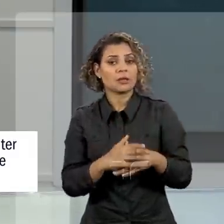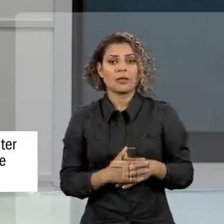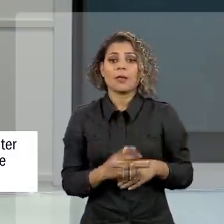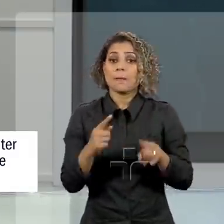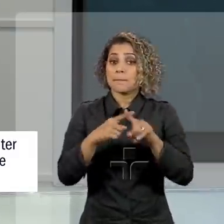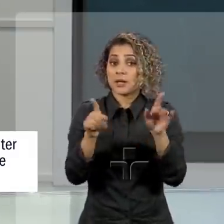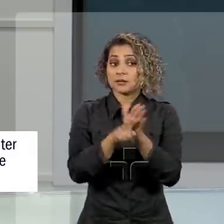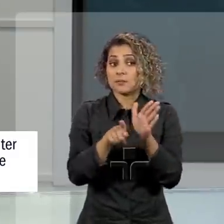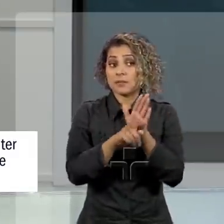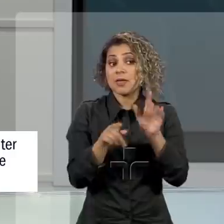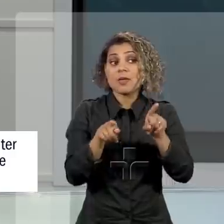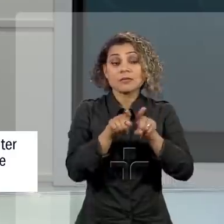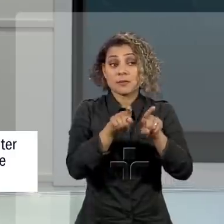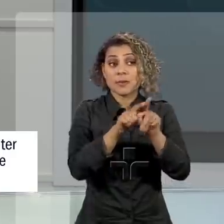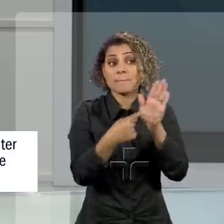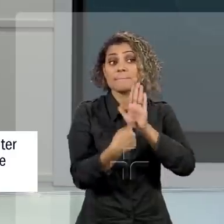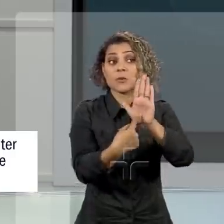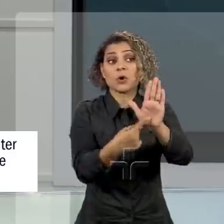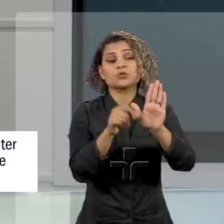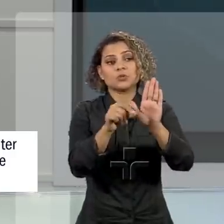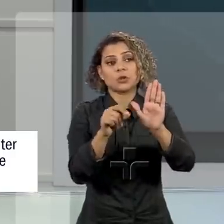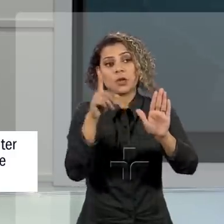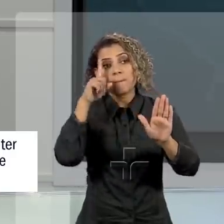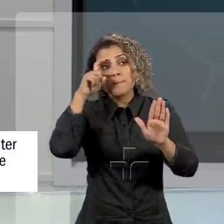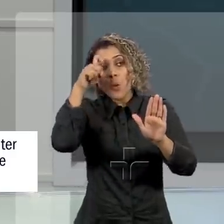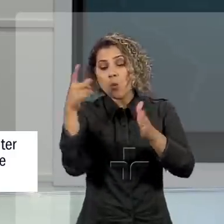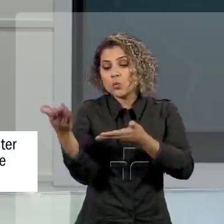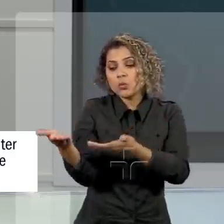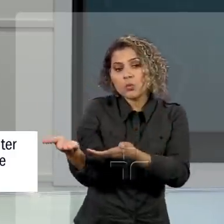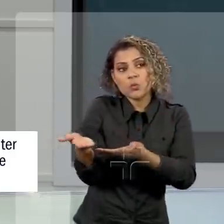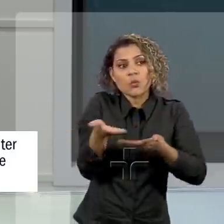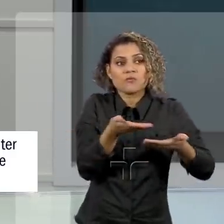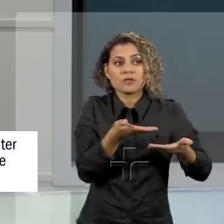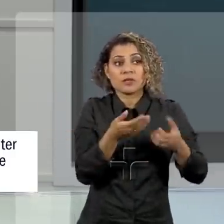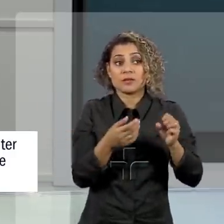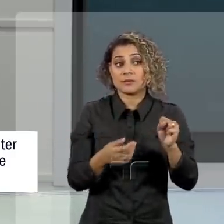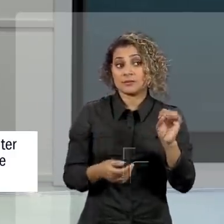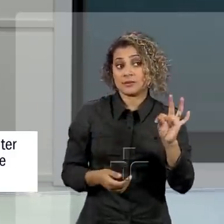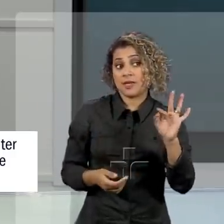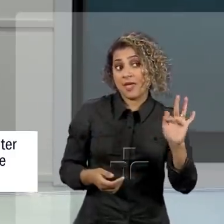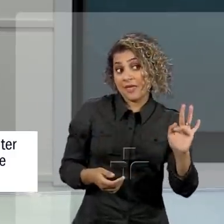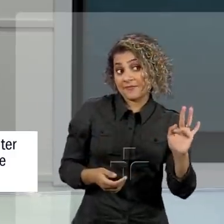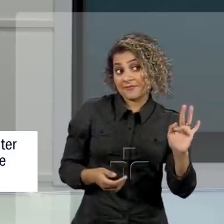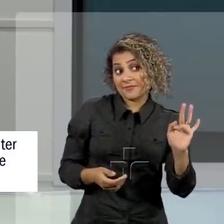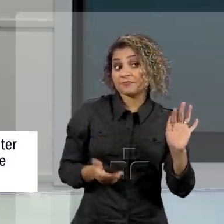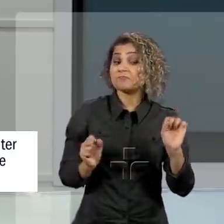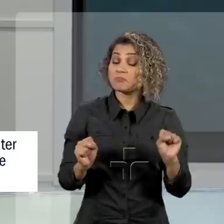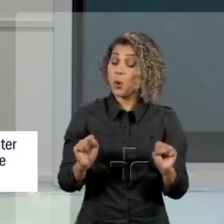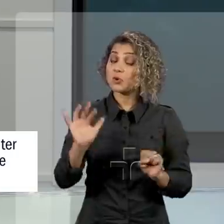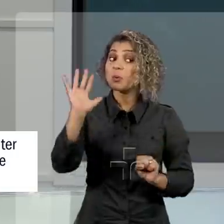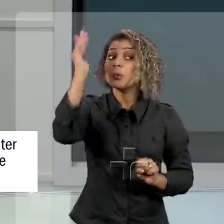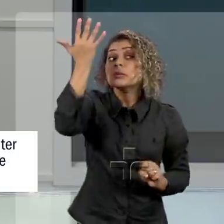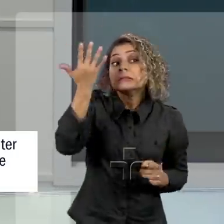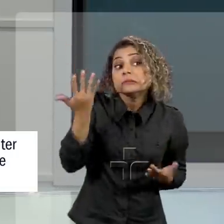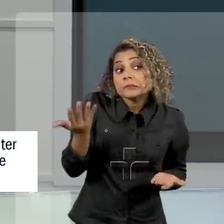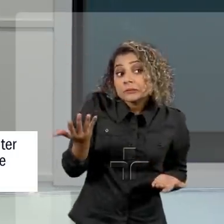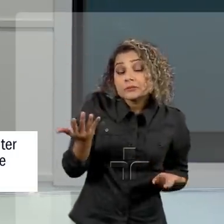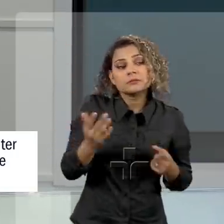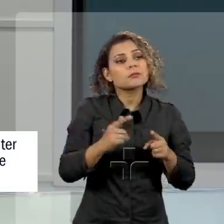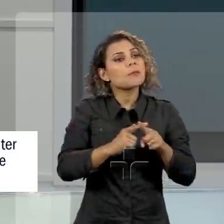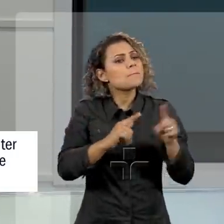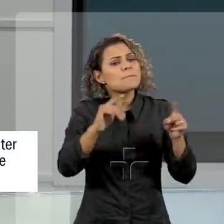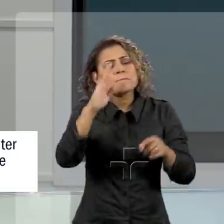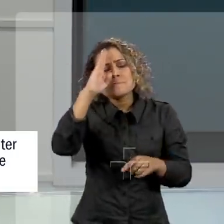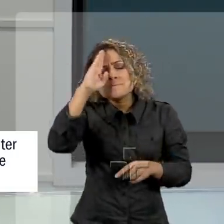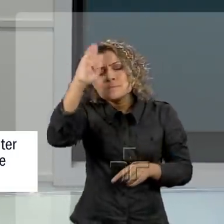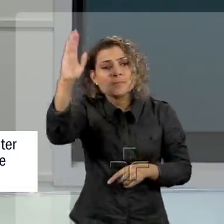Sinaliza também que Sérgio Moro deverá ser convidado para o Tribunal Superior. Sim. Mas eu acho que mais importante que